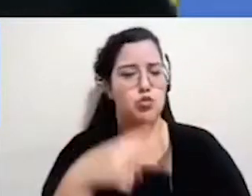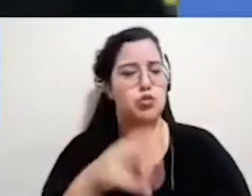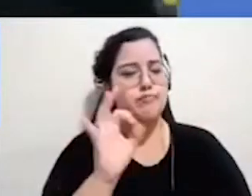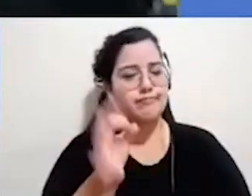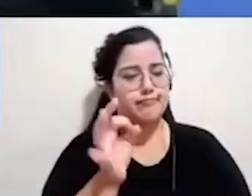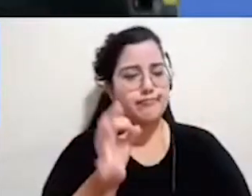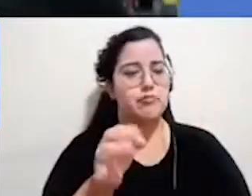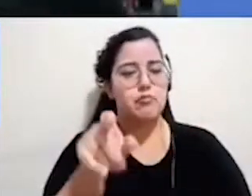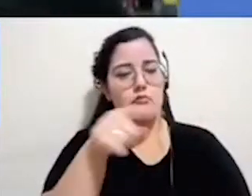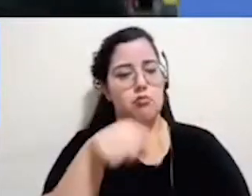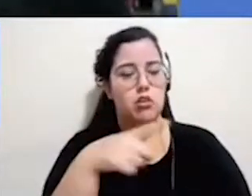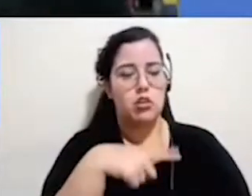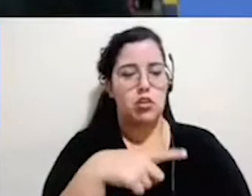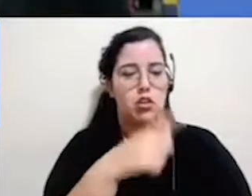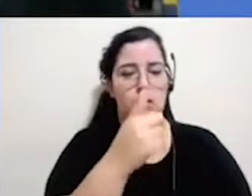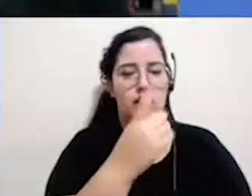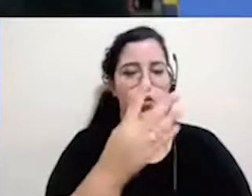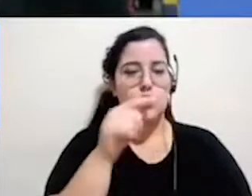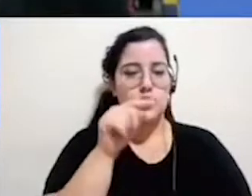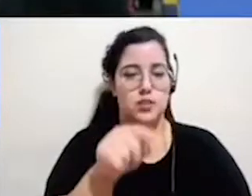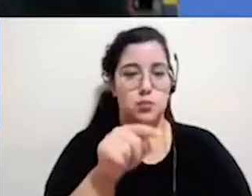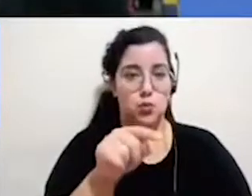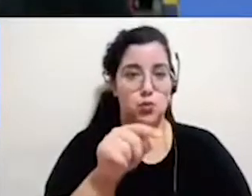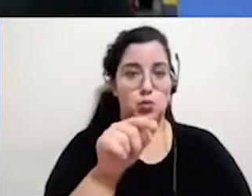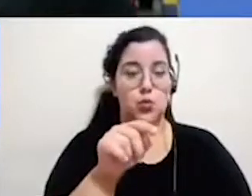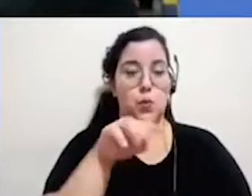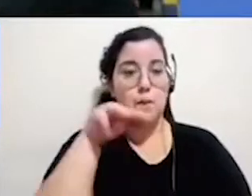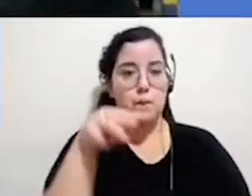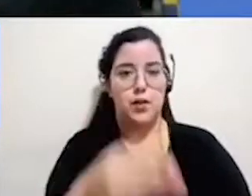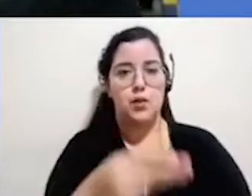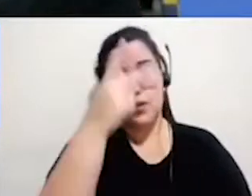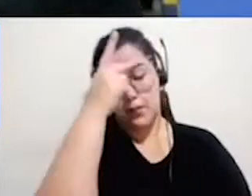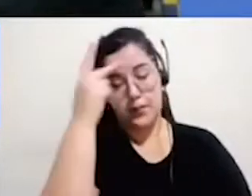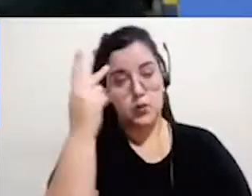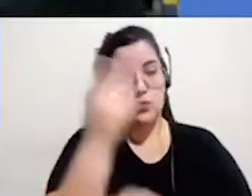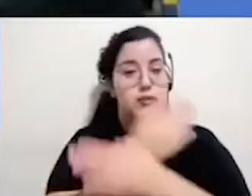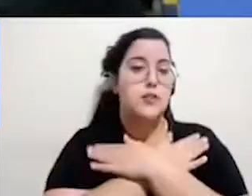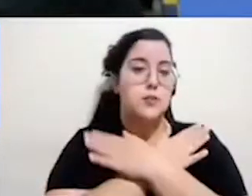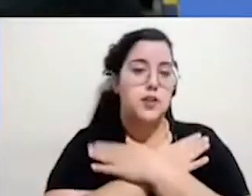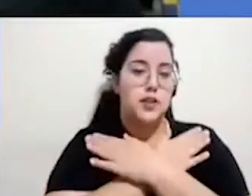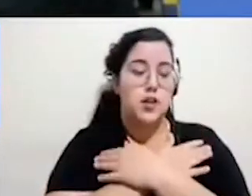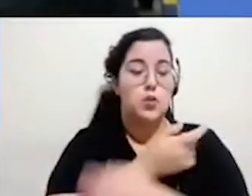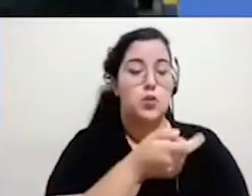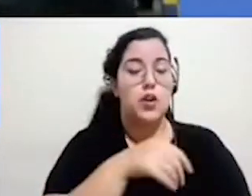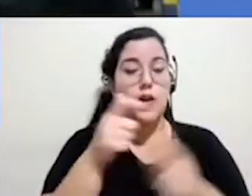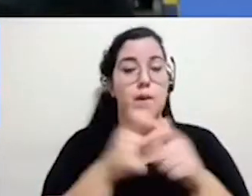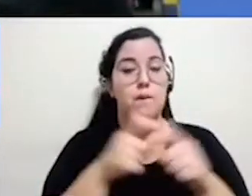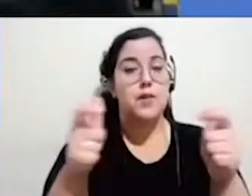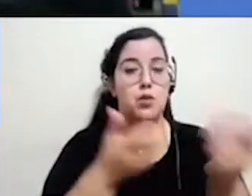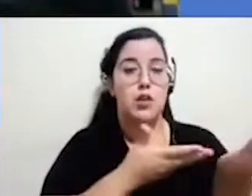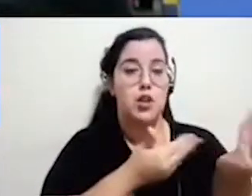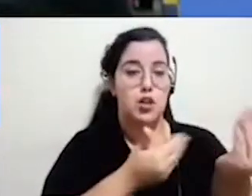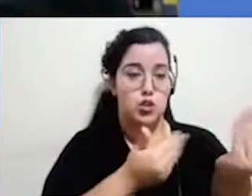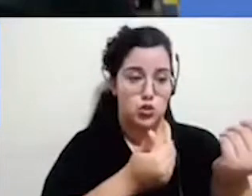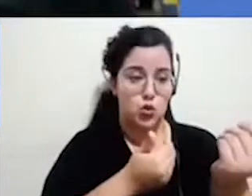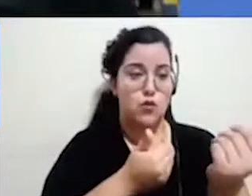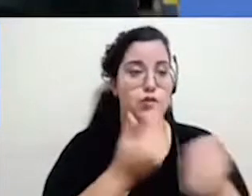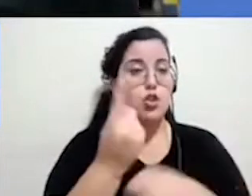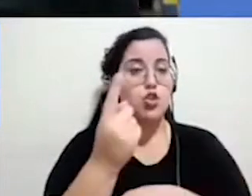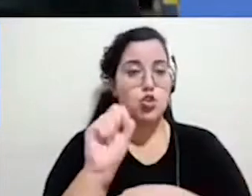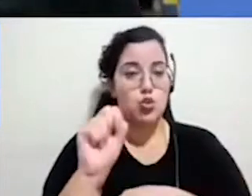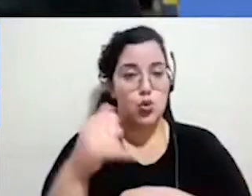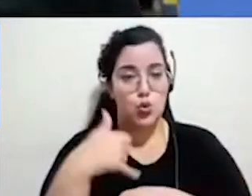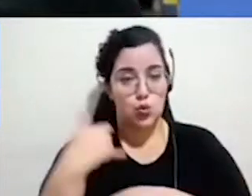desses 14,8 milhões de desempregados, mais de um terço são jovens acima de entre 18 e